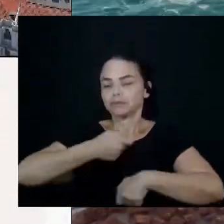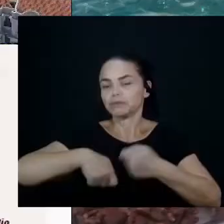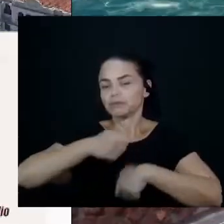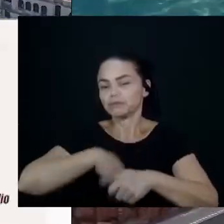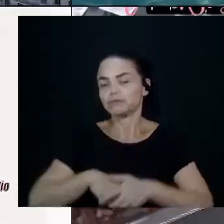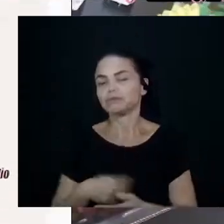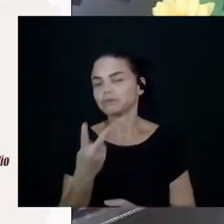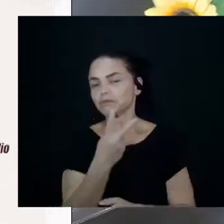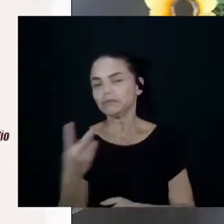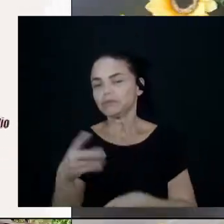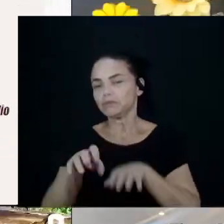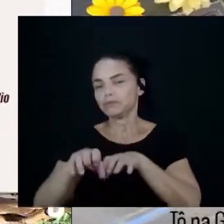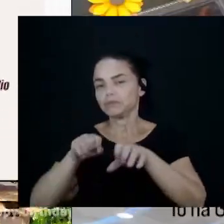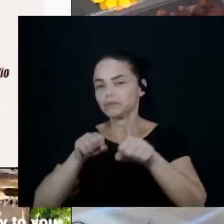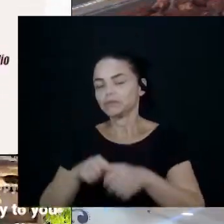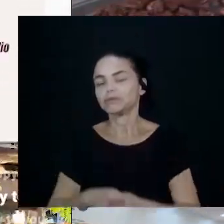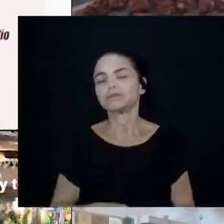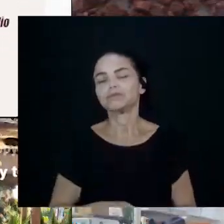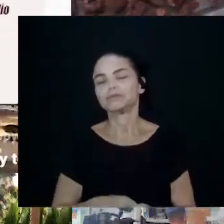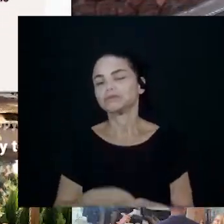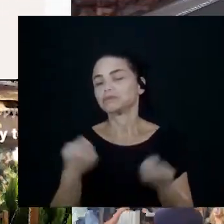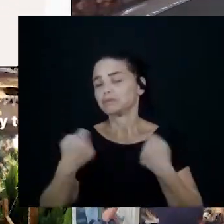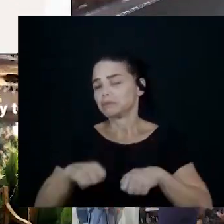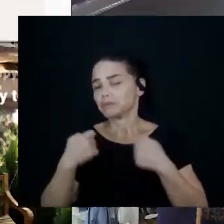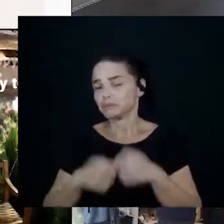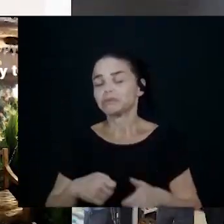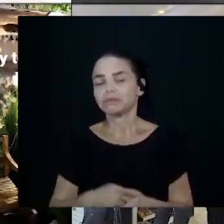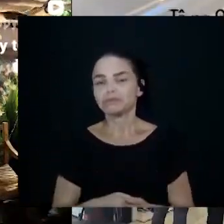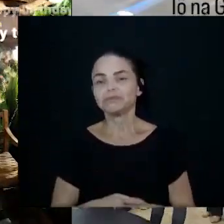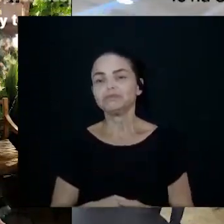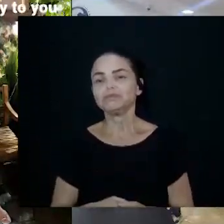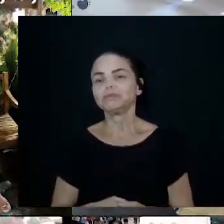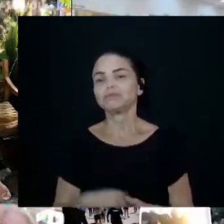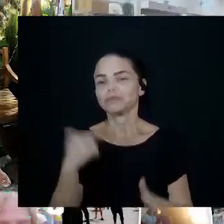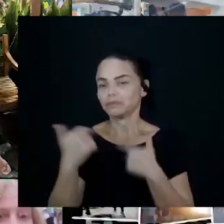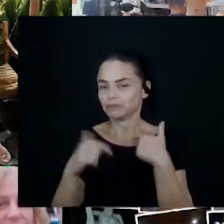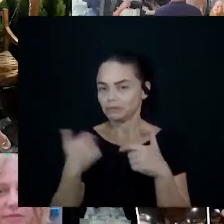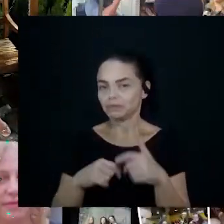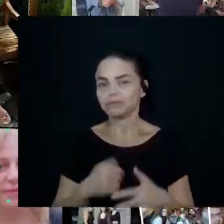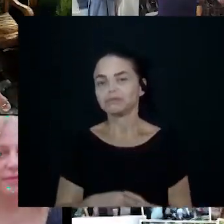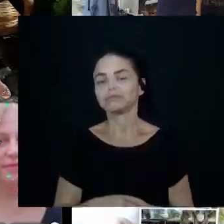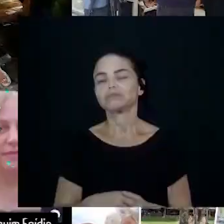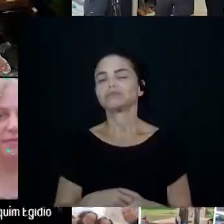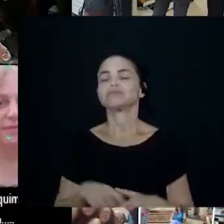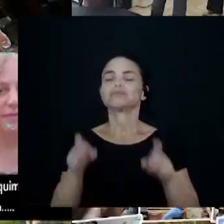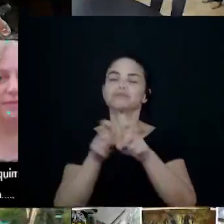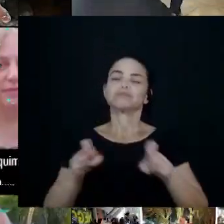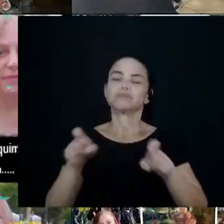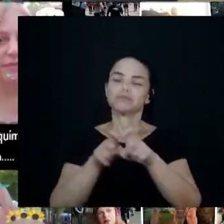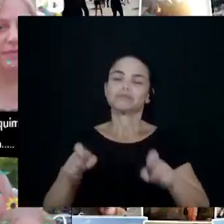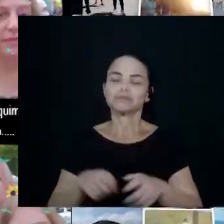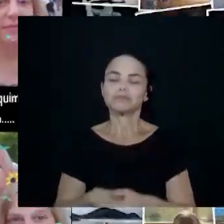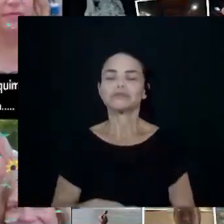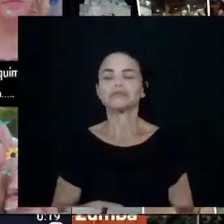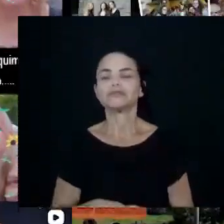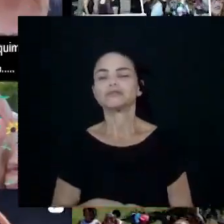economia, né? Tenho as 2 formações. Aí vi a necessidade de, além de trabalhar com a